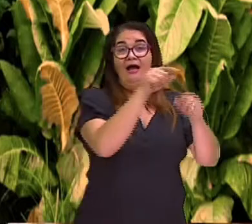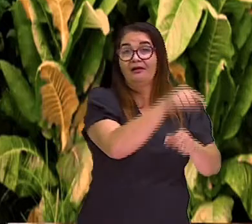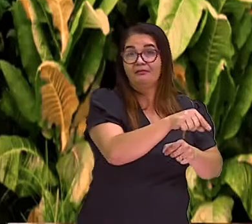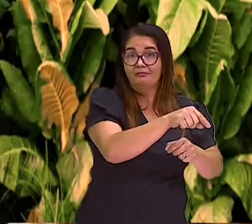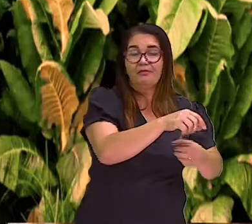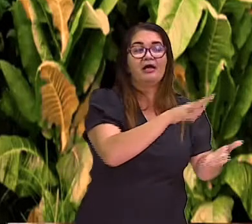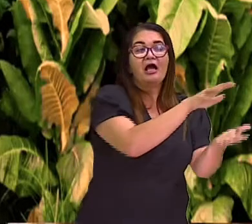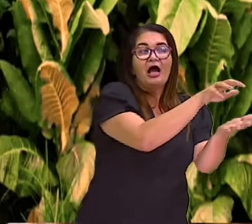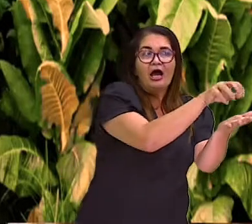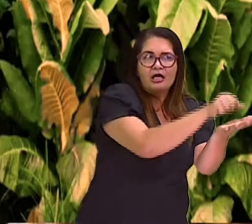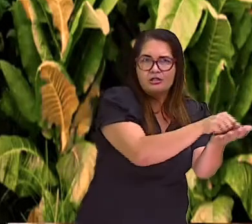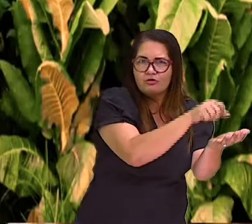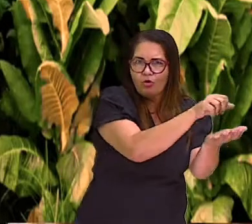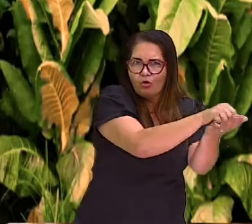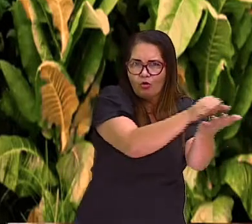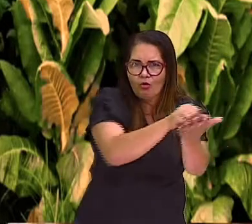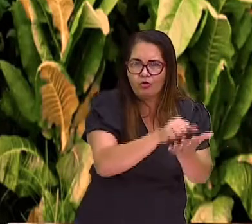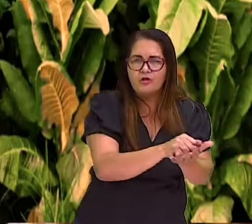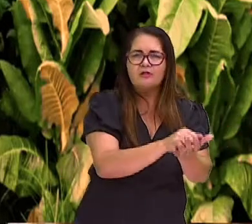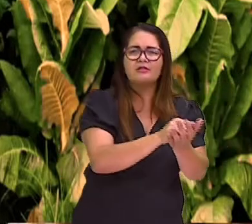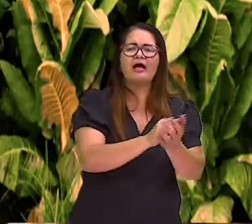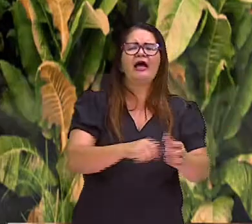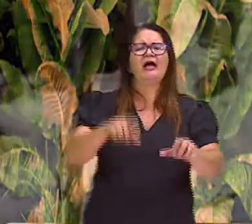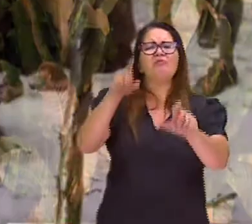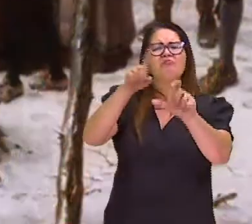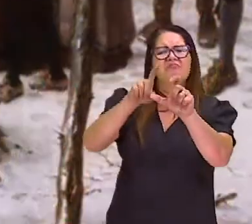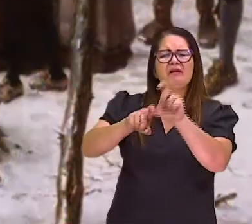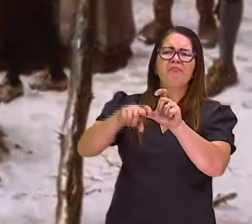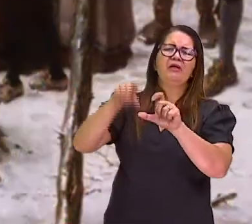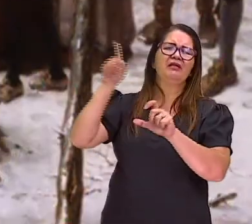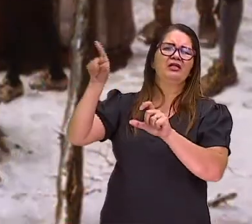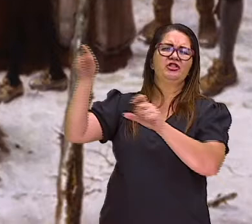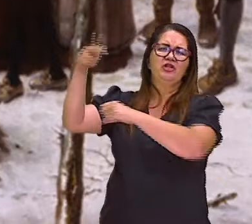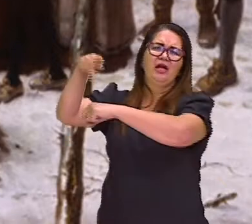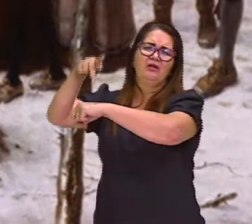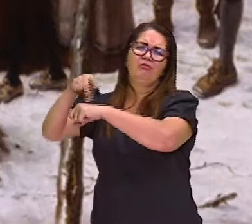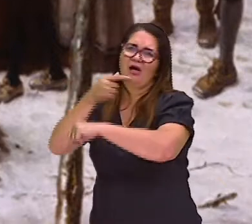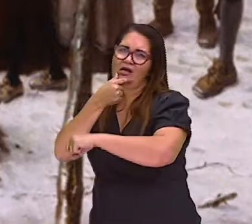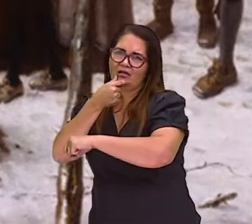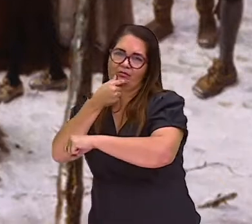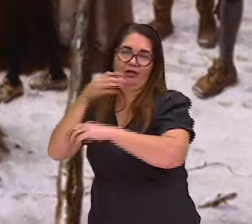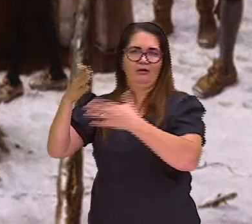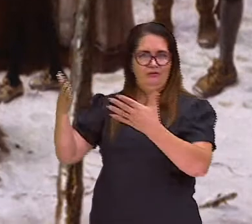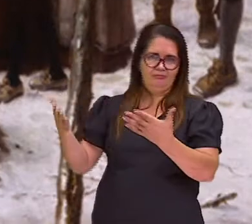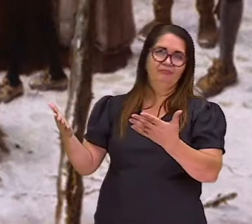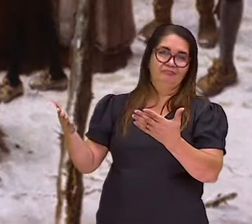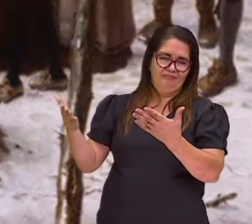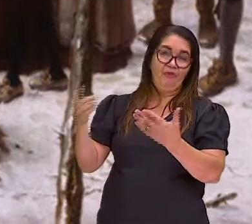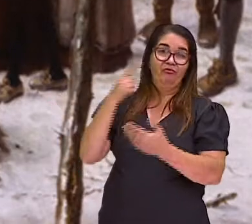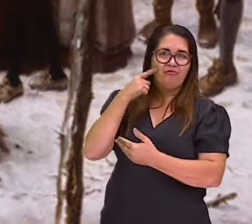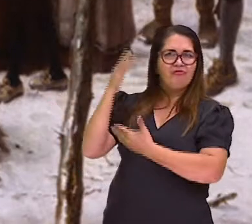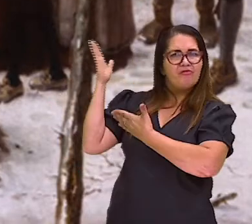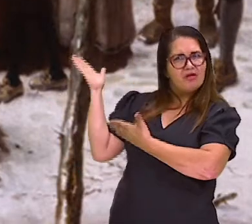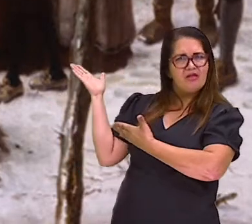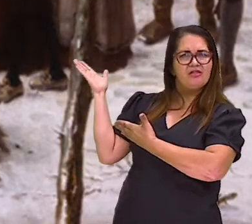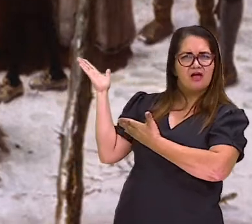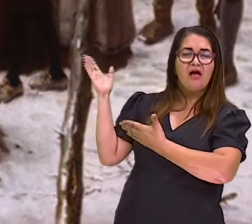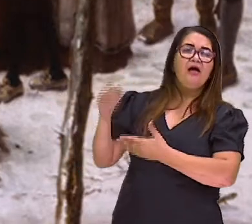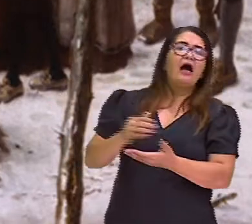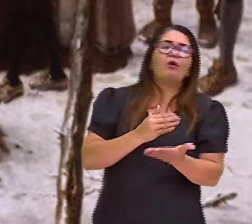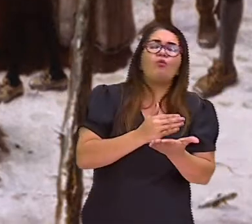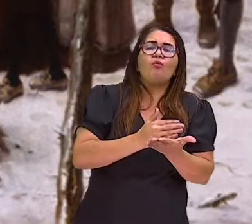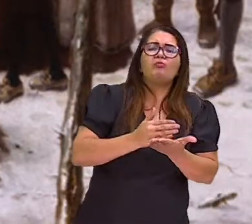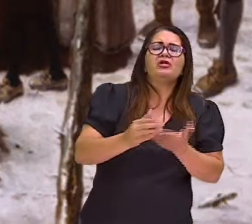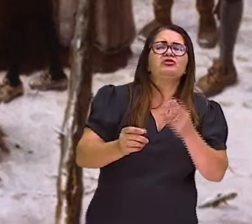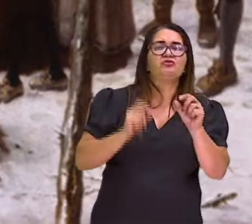metrópole. A Inglaterra vivia um processo de urbanização e de êxodo rural. Dessa forma, começou a